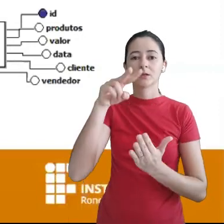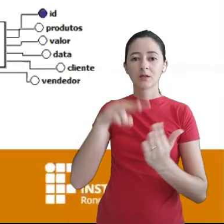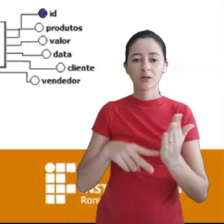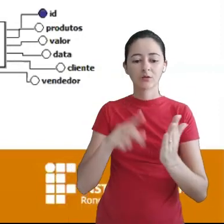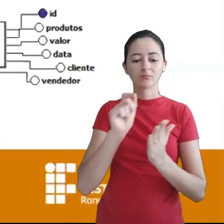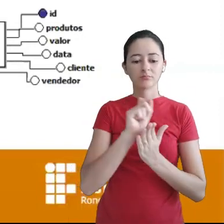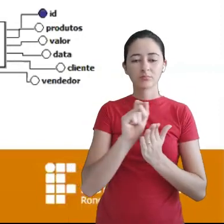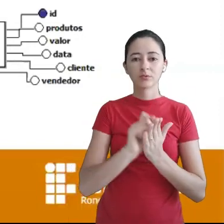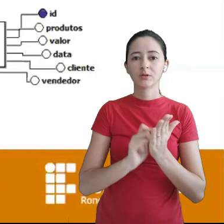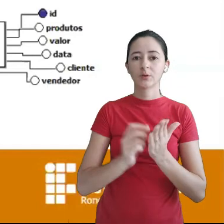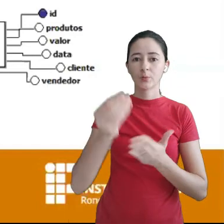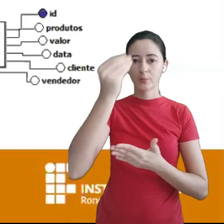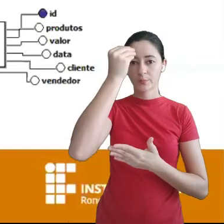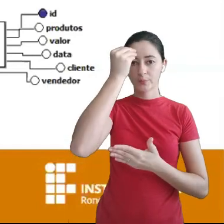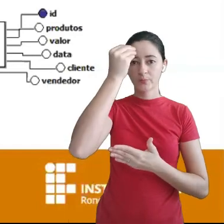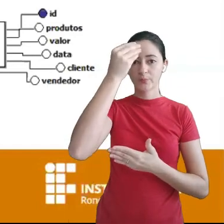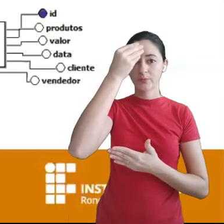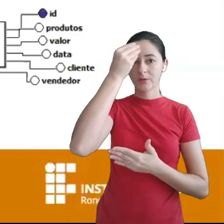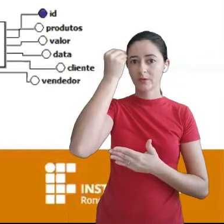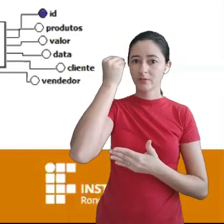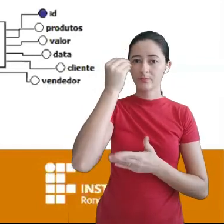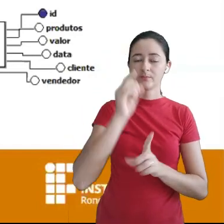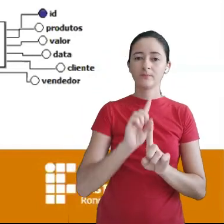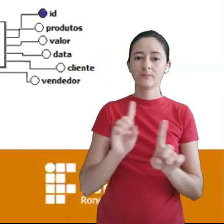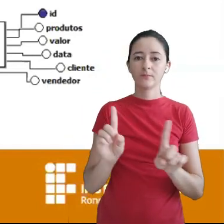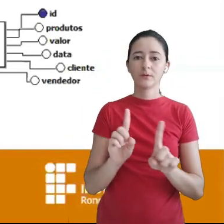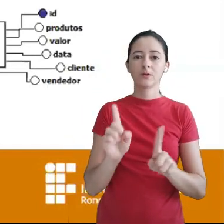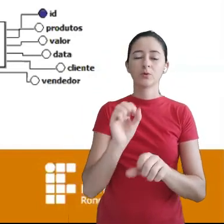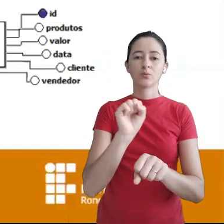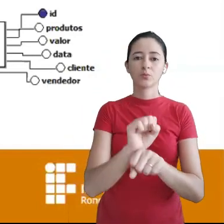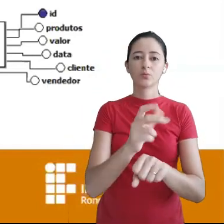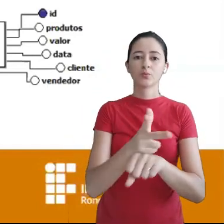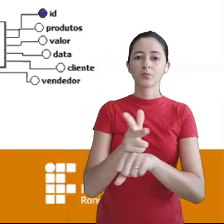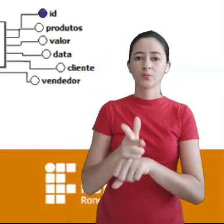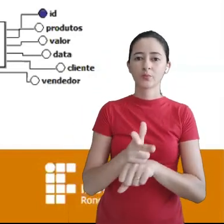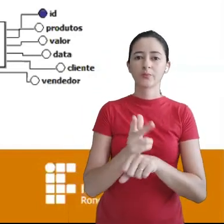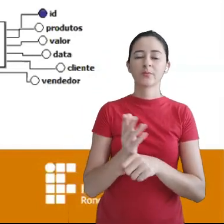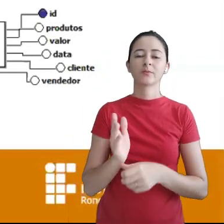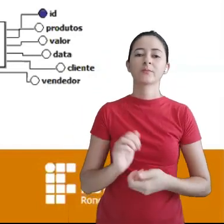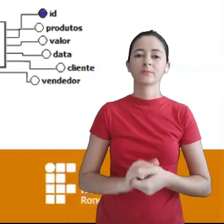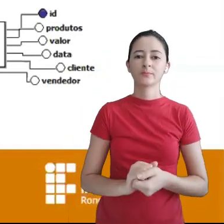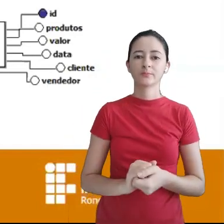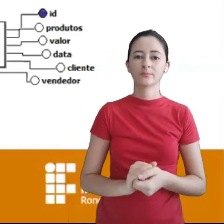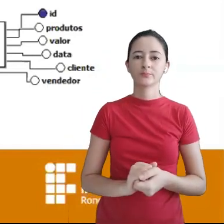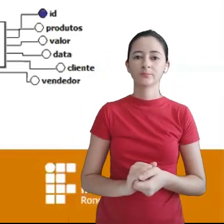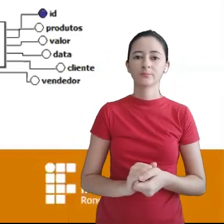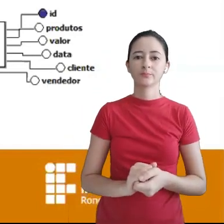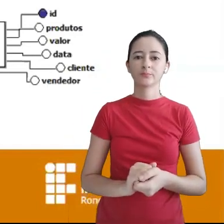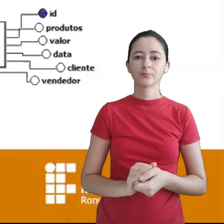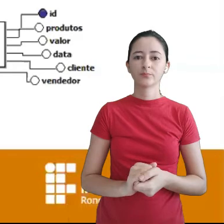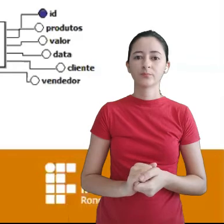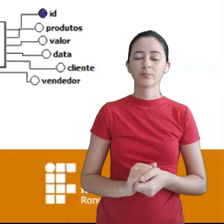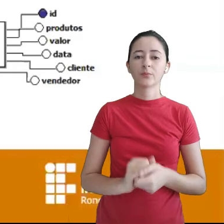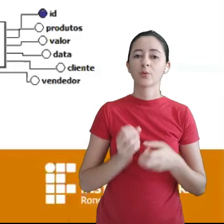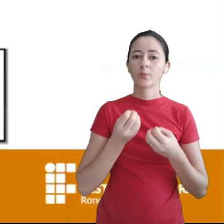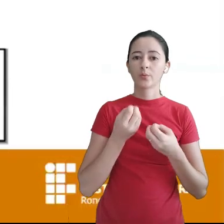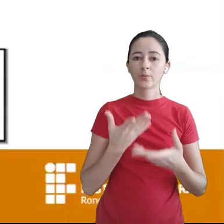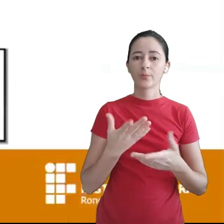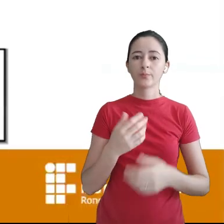forma... Leia as regras. Façam igual a regrinha que ensinando. Tá bom? Não esquece. Então, pausem e até daqui a pouco.